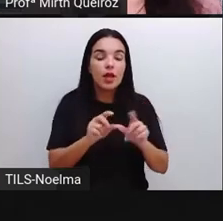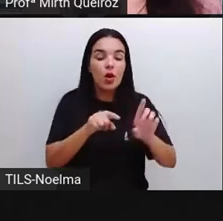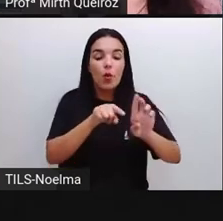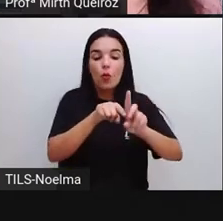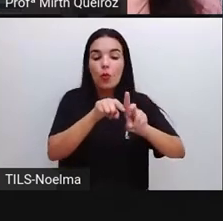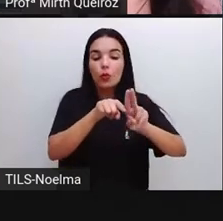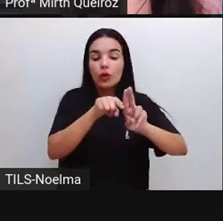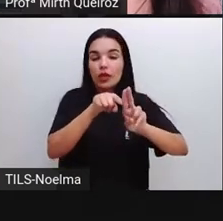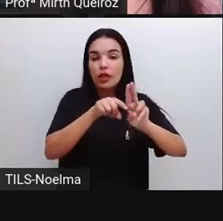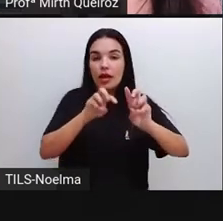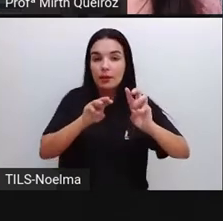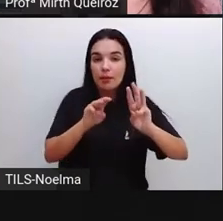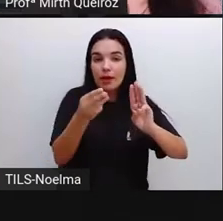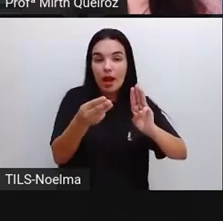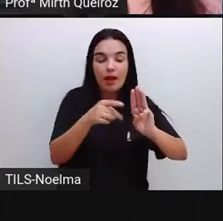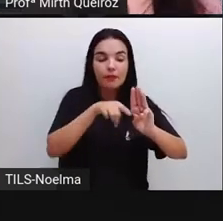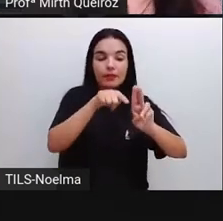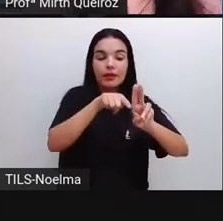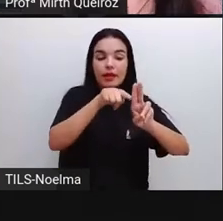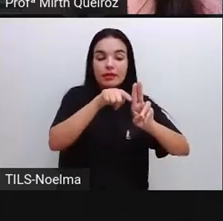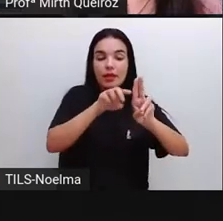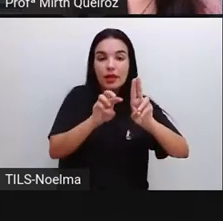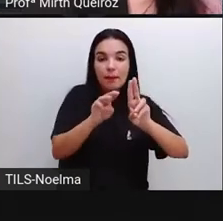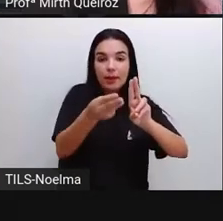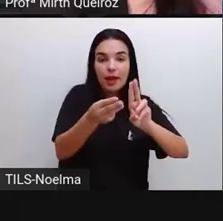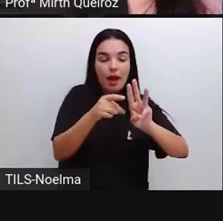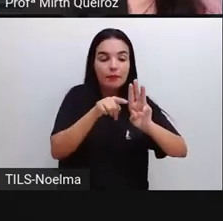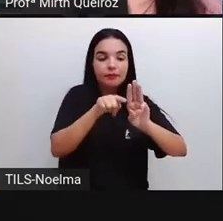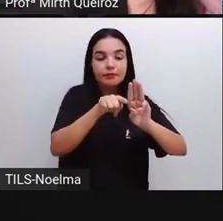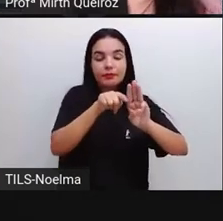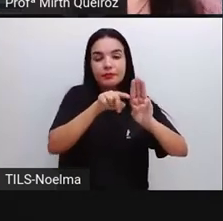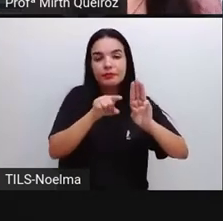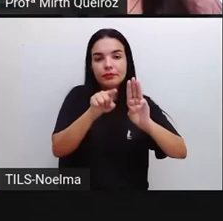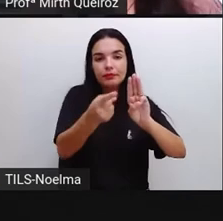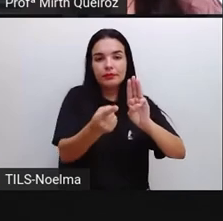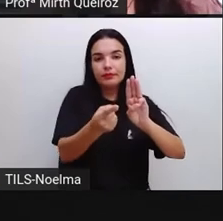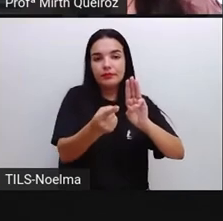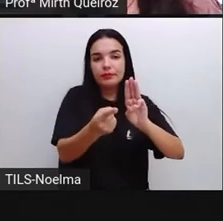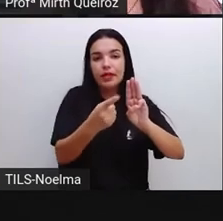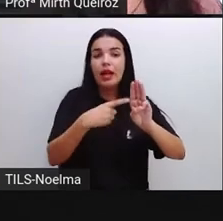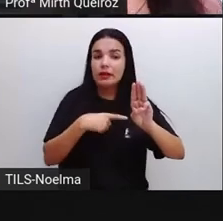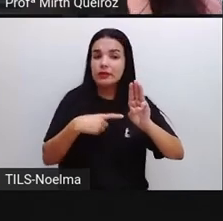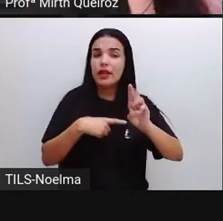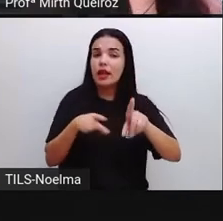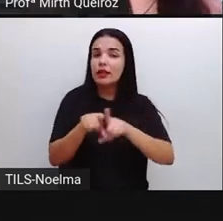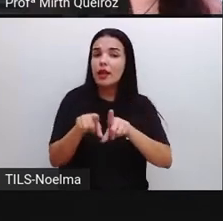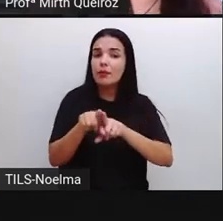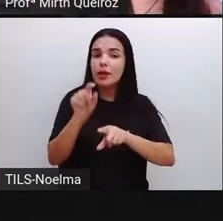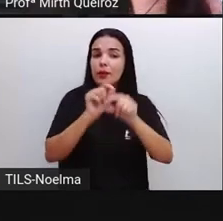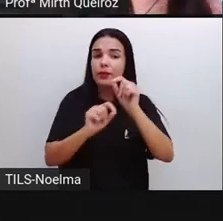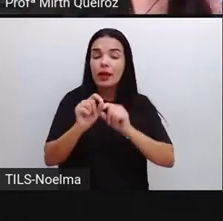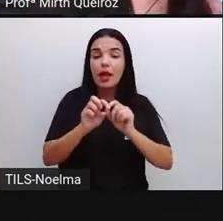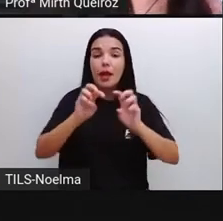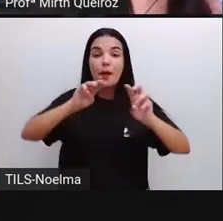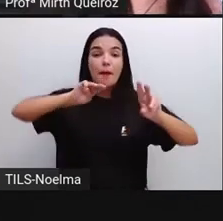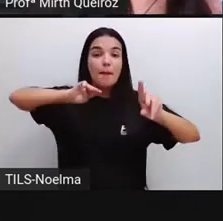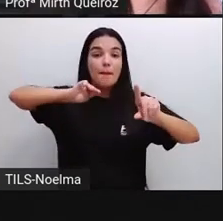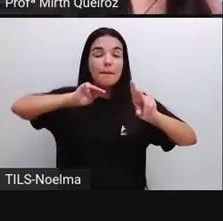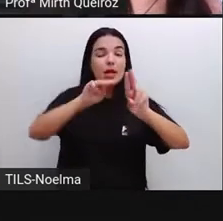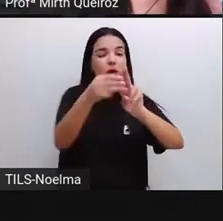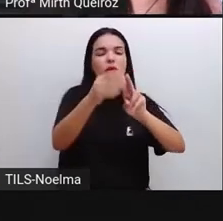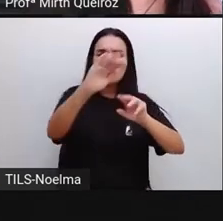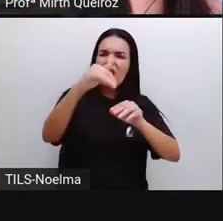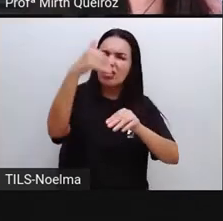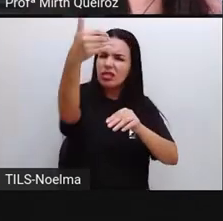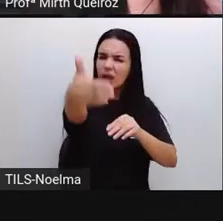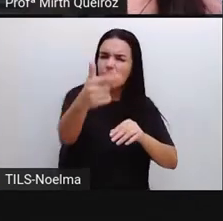unidades de milhar dezena de milhar centena de milhar nós temos também a classe dos milhões que vocês vão ver